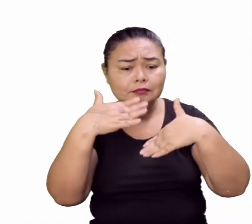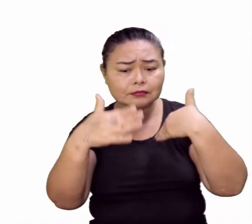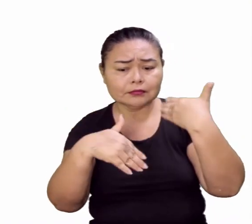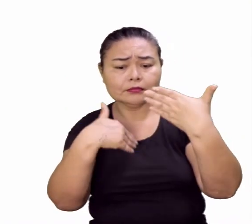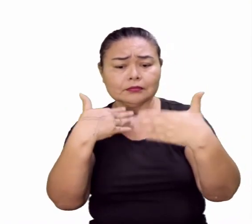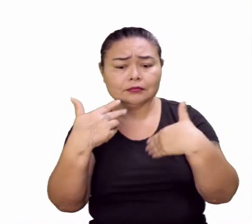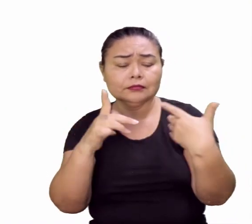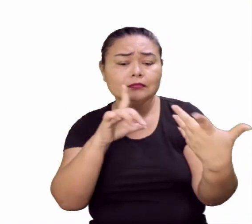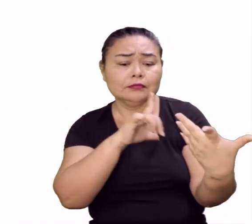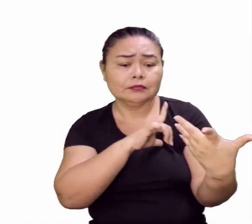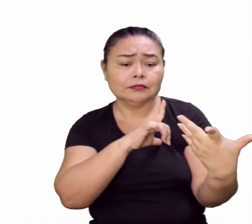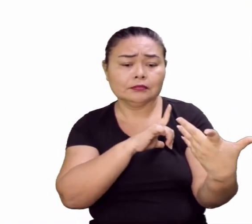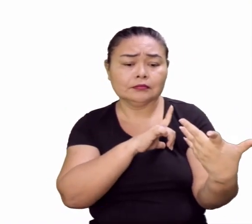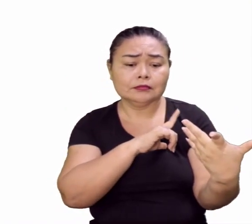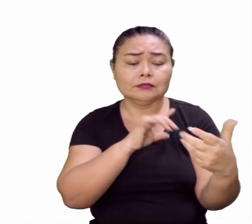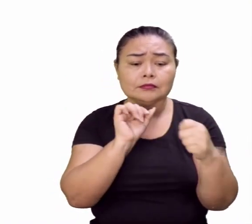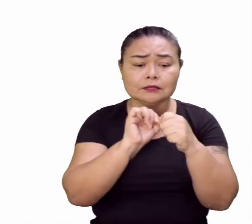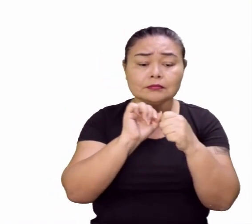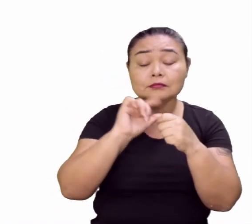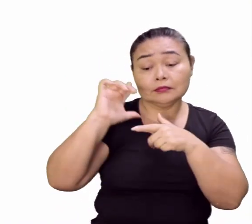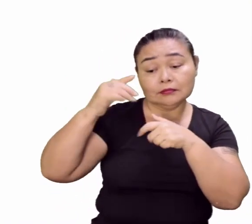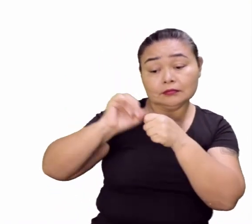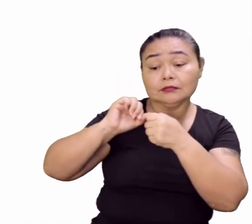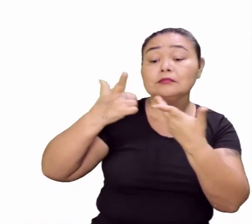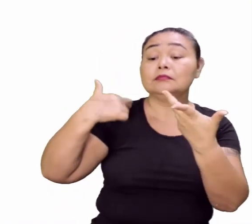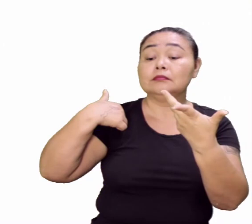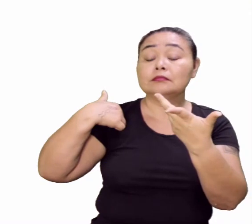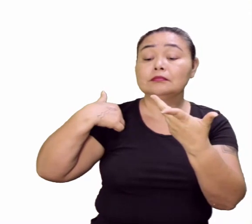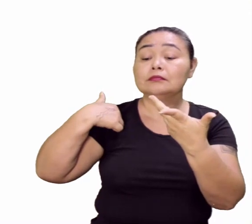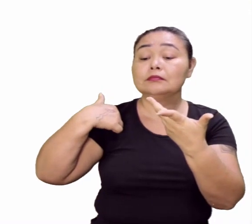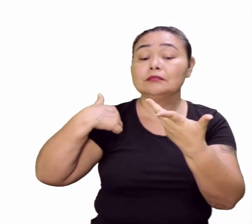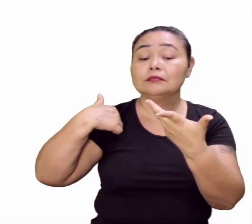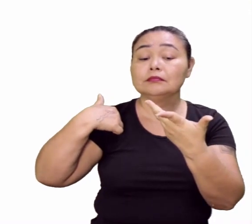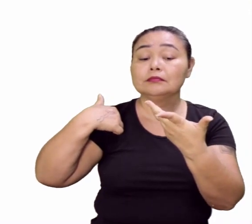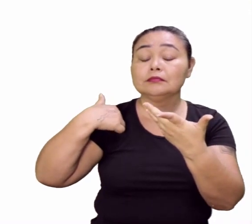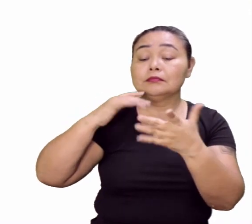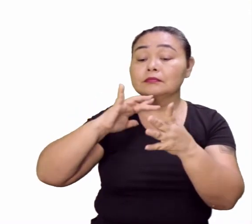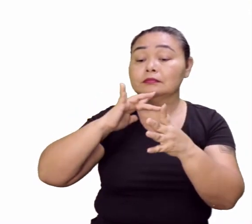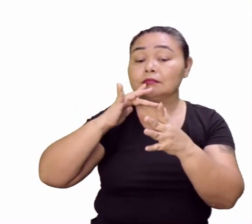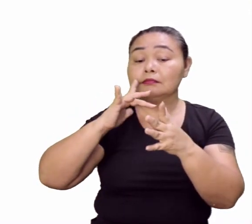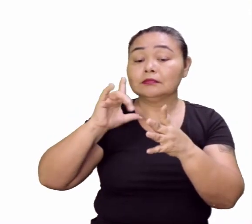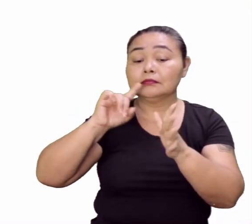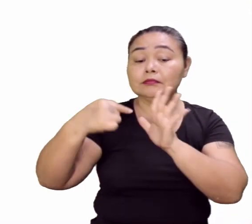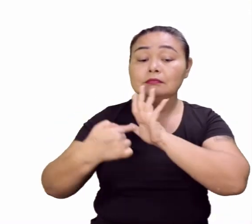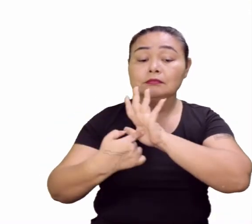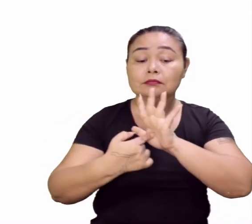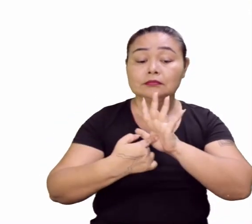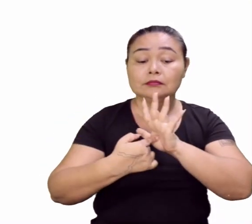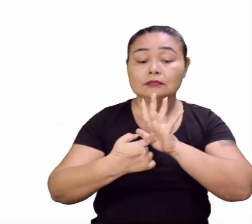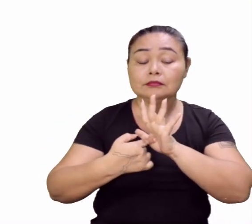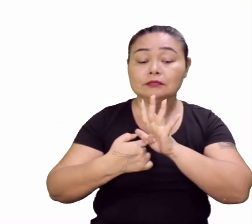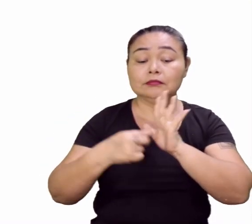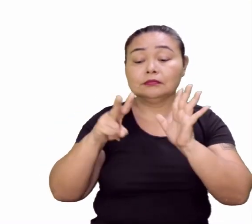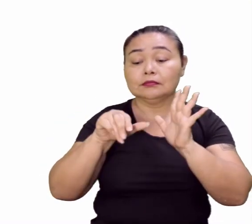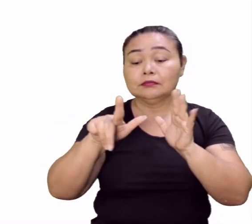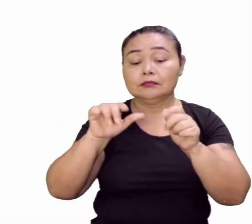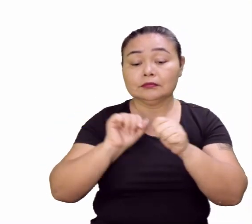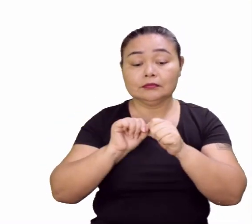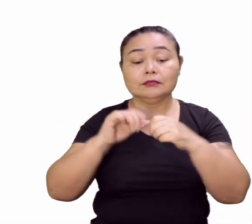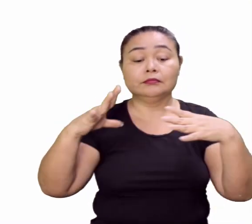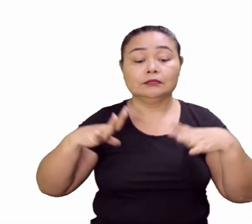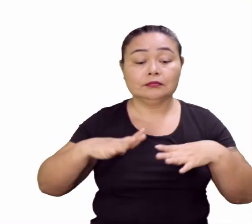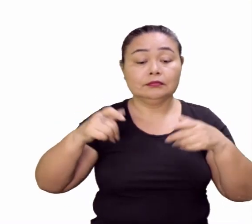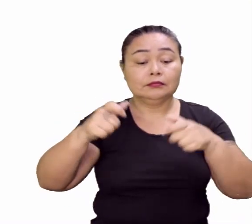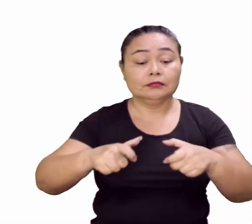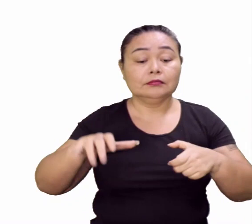tempo. Temos o esquema clássico tradicional, onde temos uma representação aqui, ó, vila,